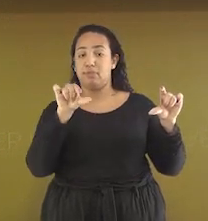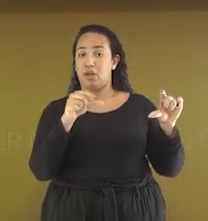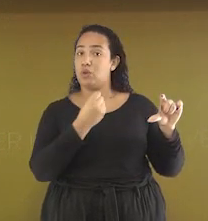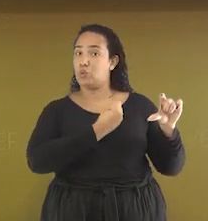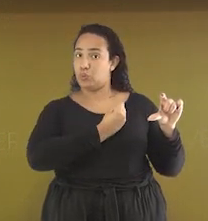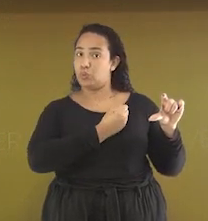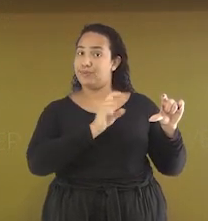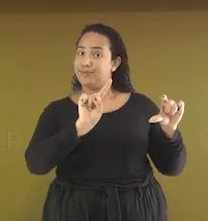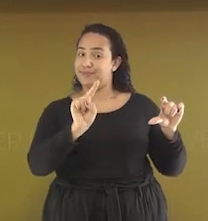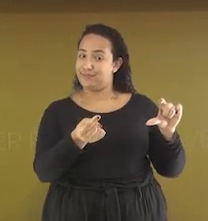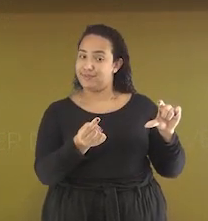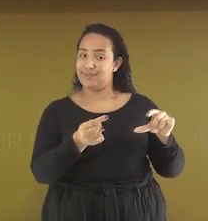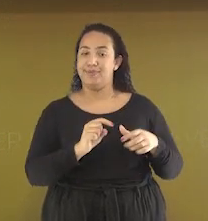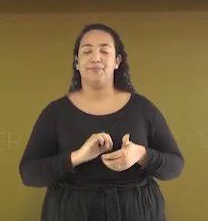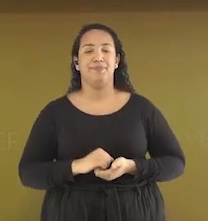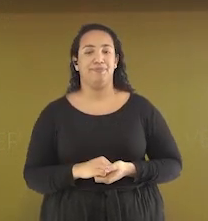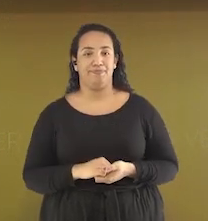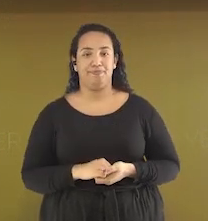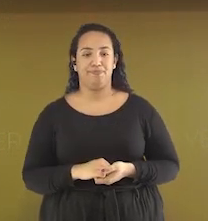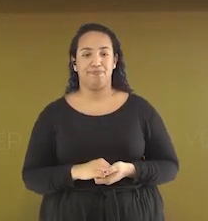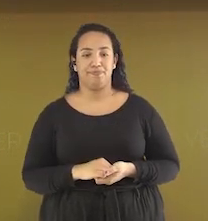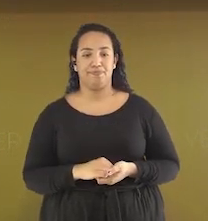são números decimais.